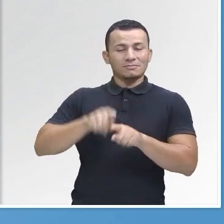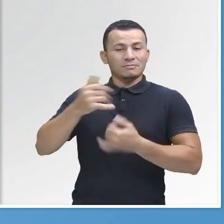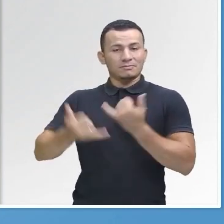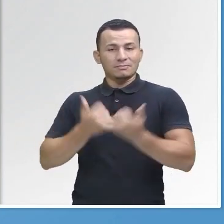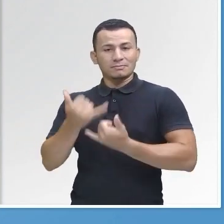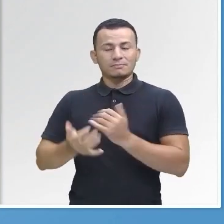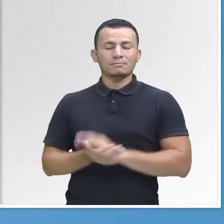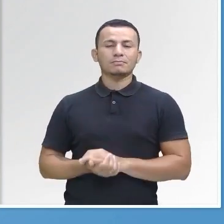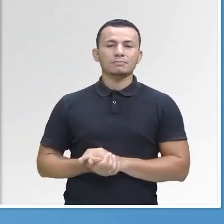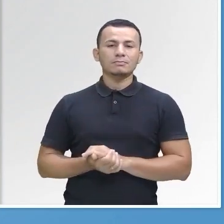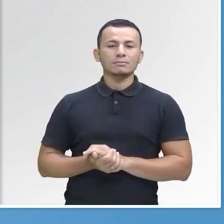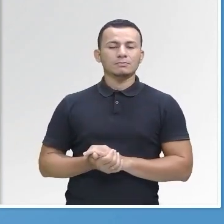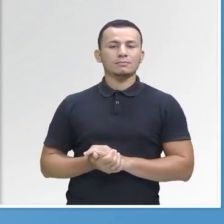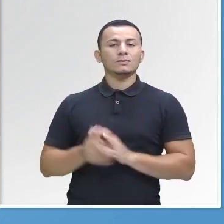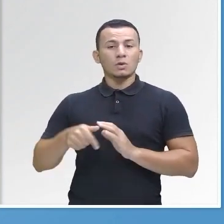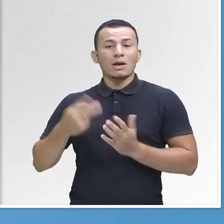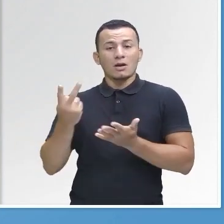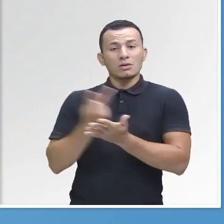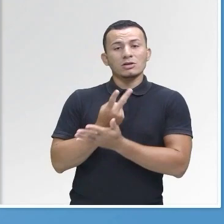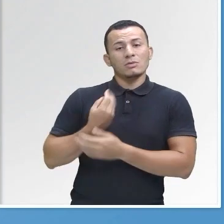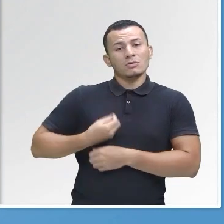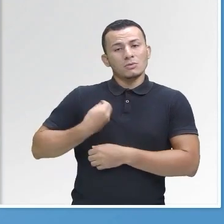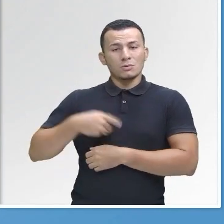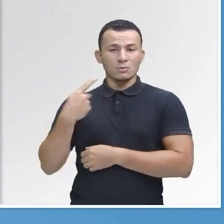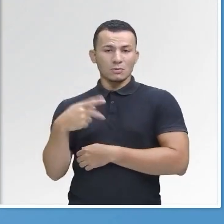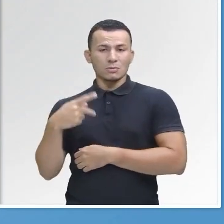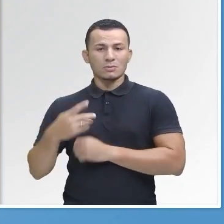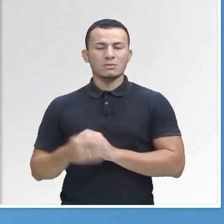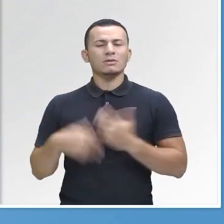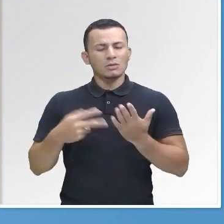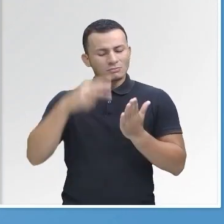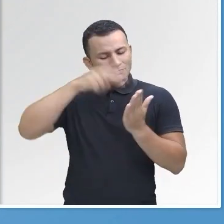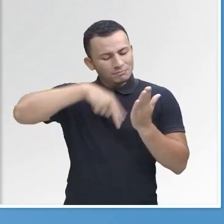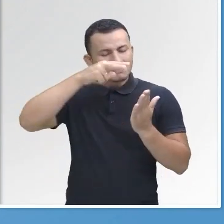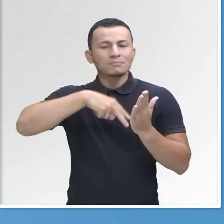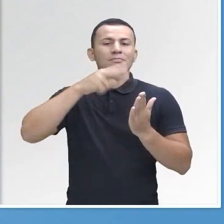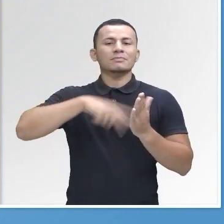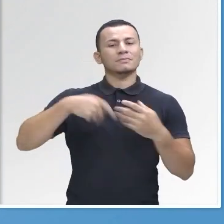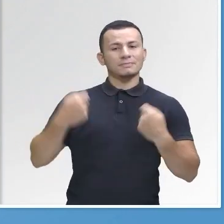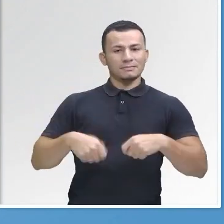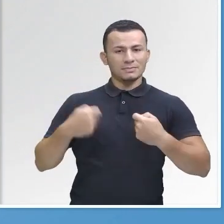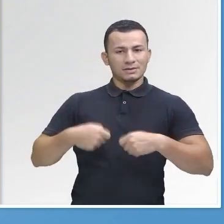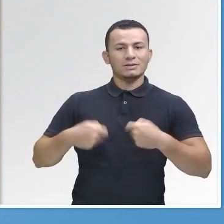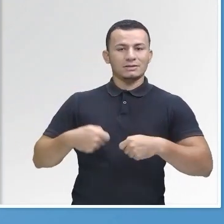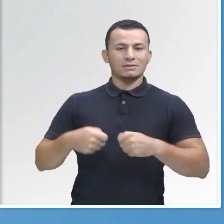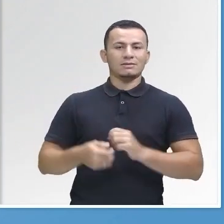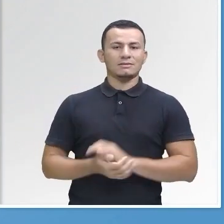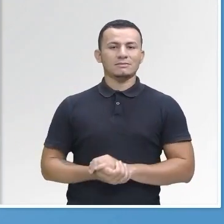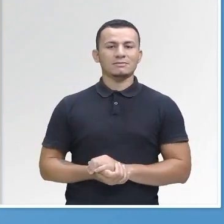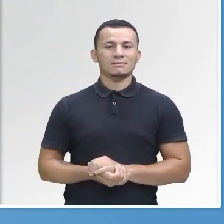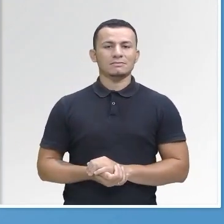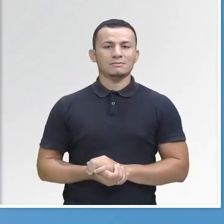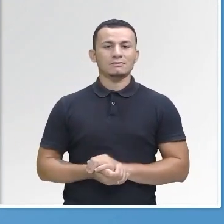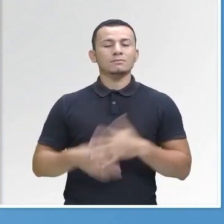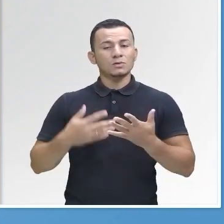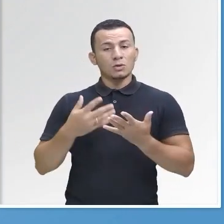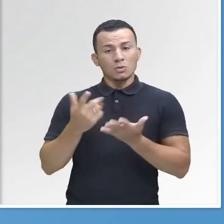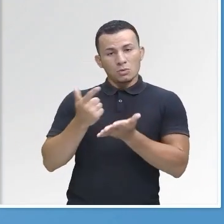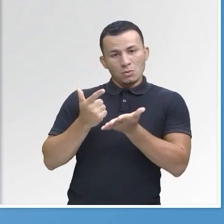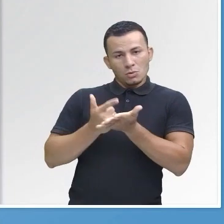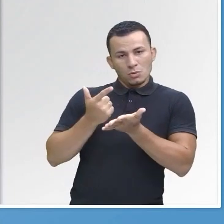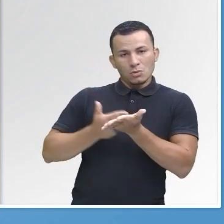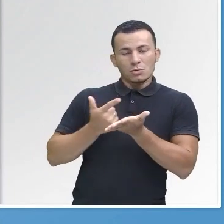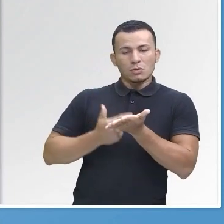situações do seu dia a dia, tá certo? Então, vamos ler, vamos fazer leitura. E com esse livro,